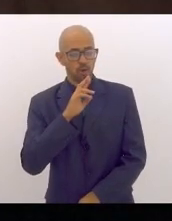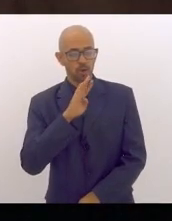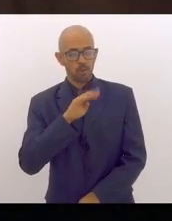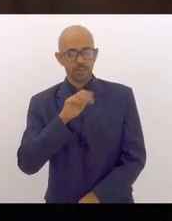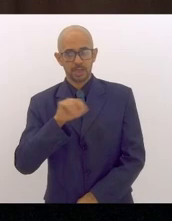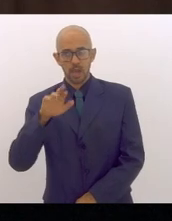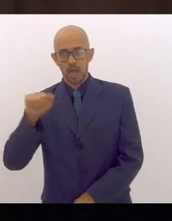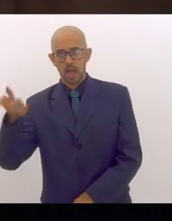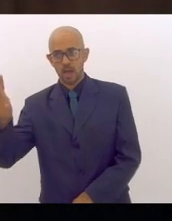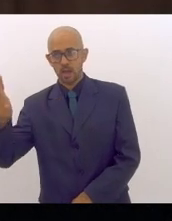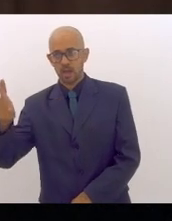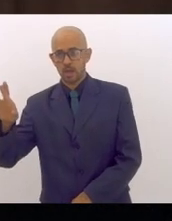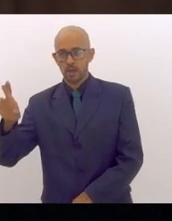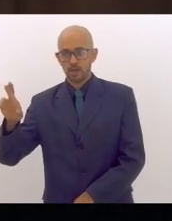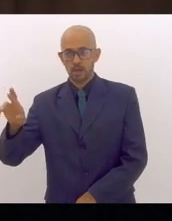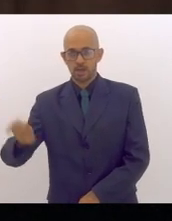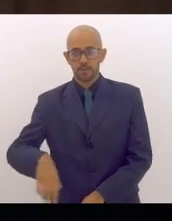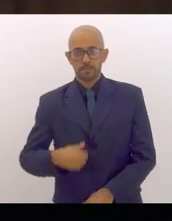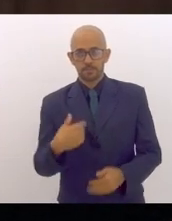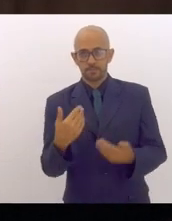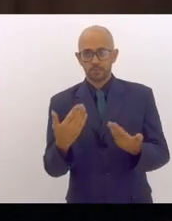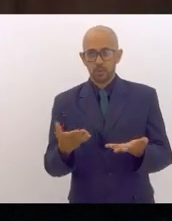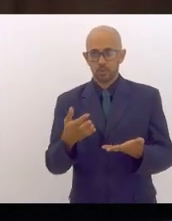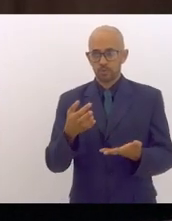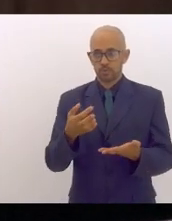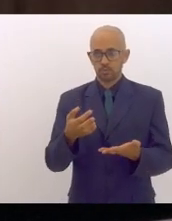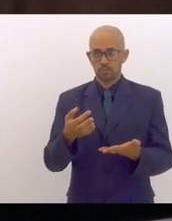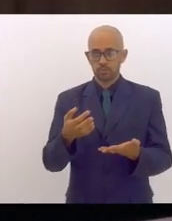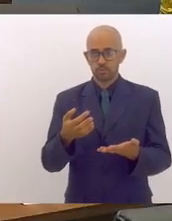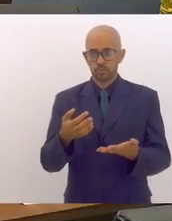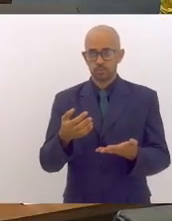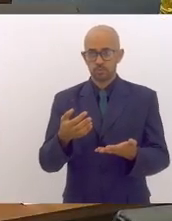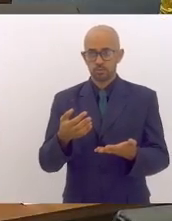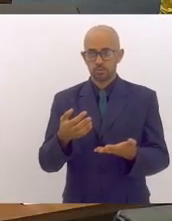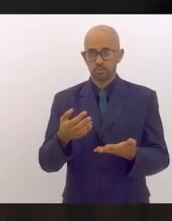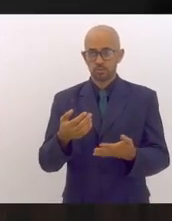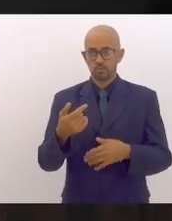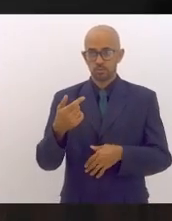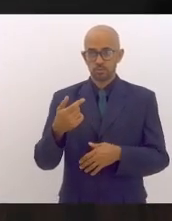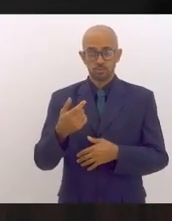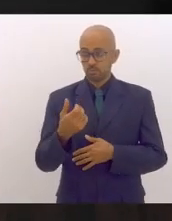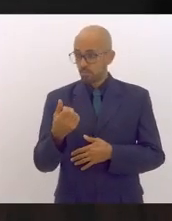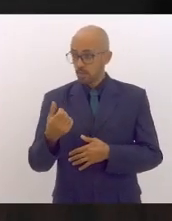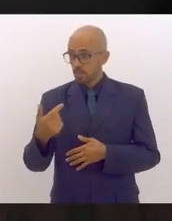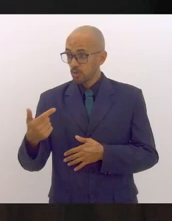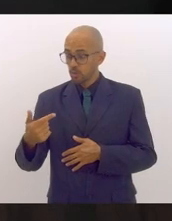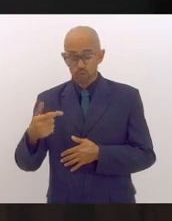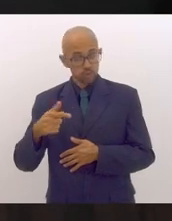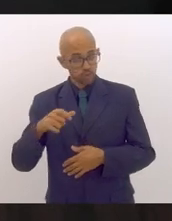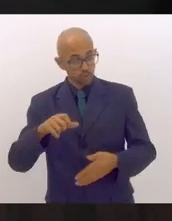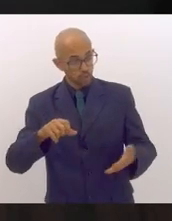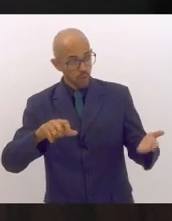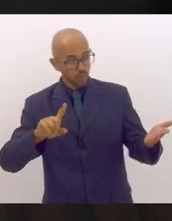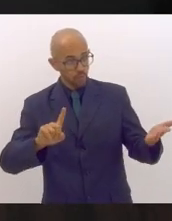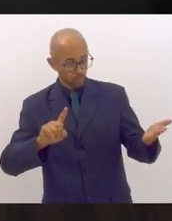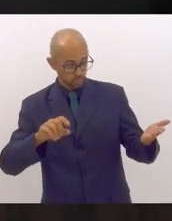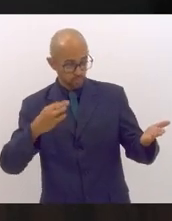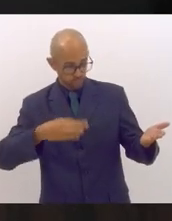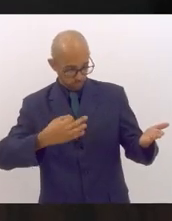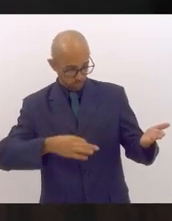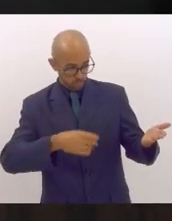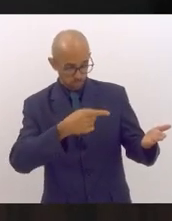presidente, parecer que a gente construiu então aqui depois. É 6291. 6291, de 22.